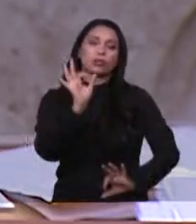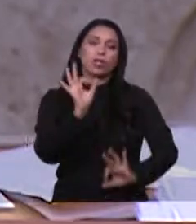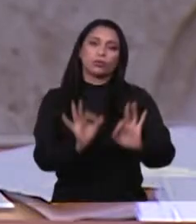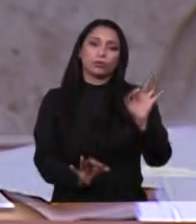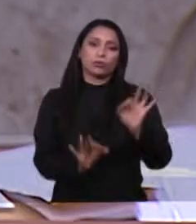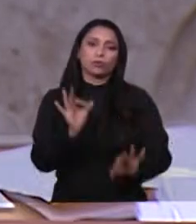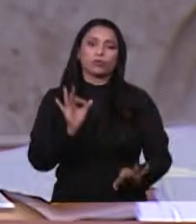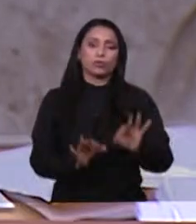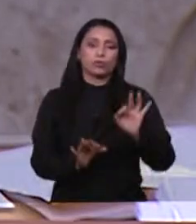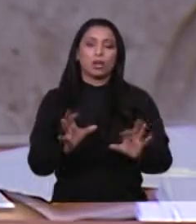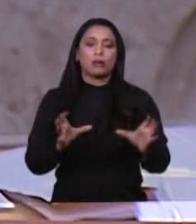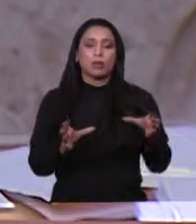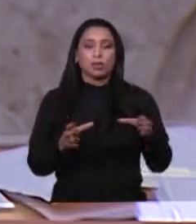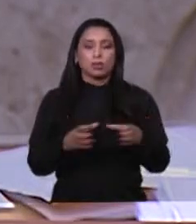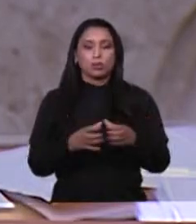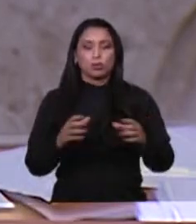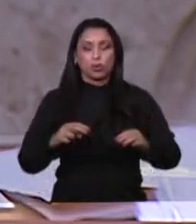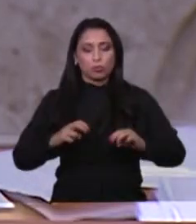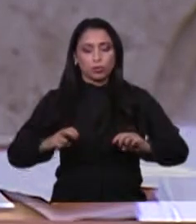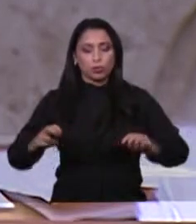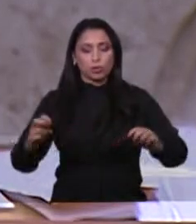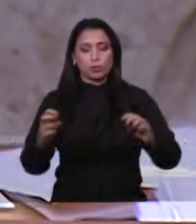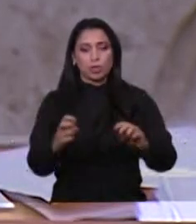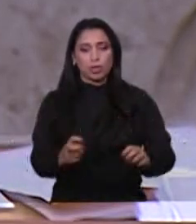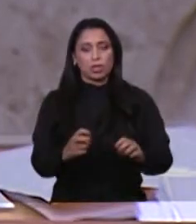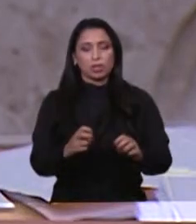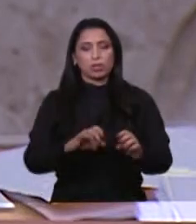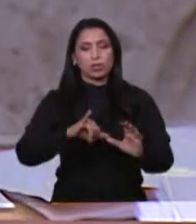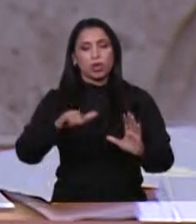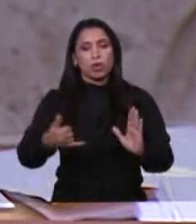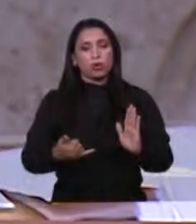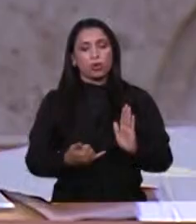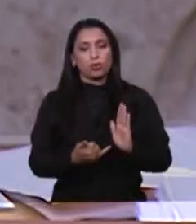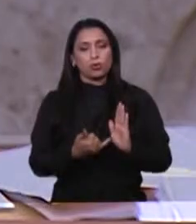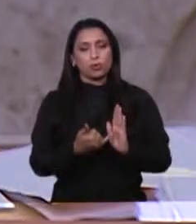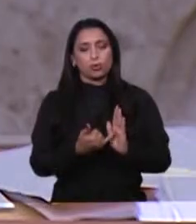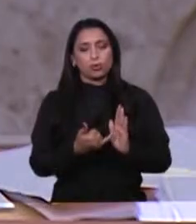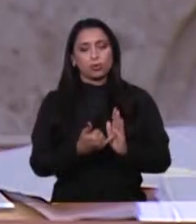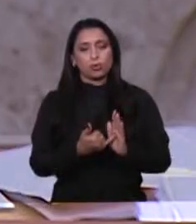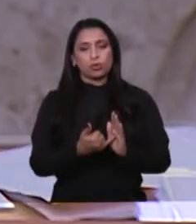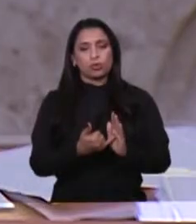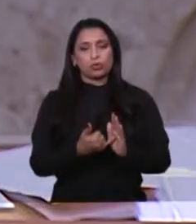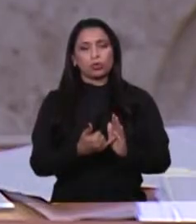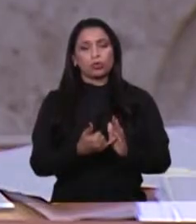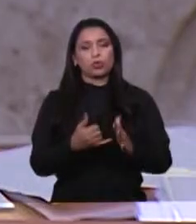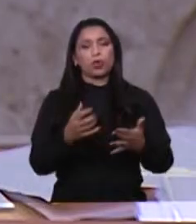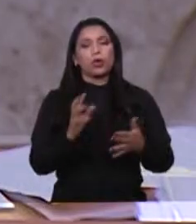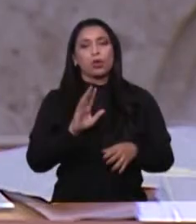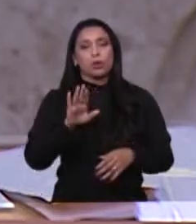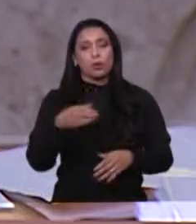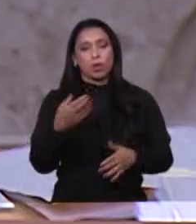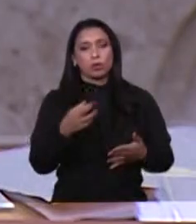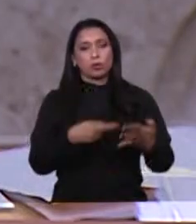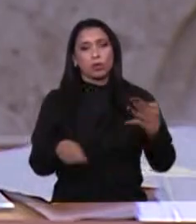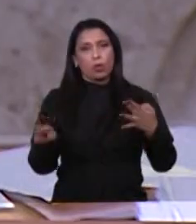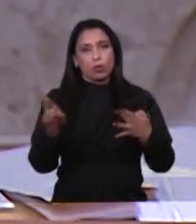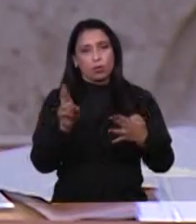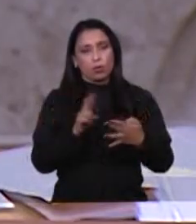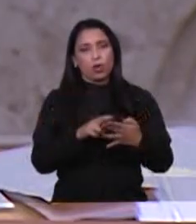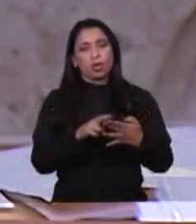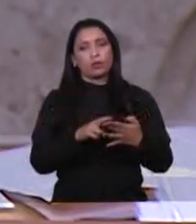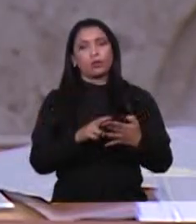do julgamento colegiado, incidindo juros de mora legais a partir do trânsito em julgado deste